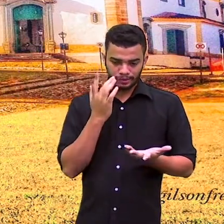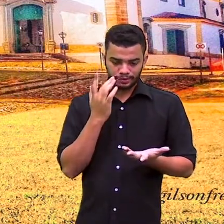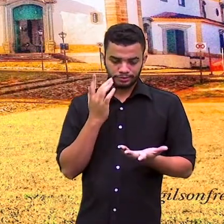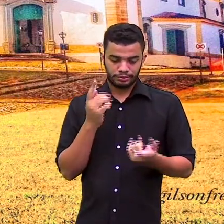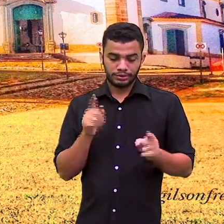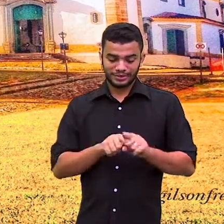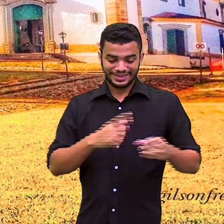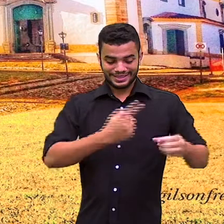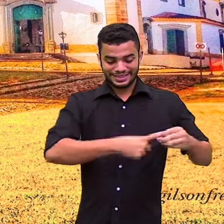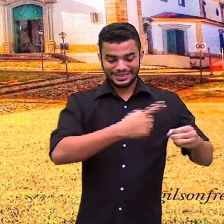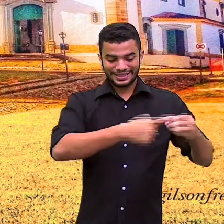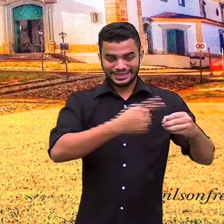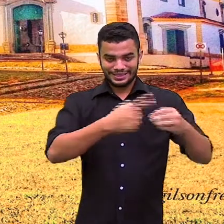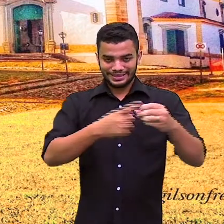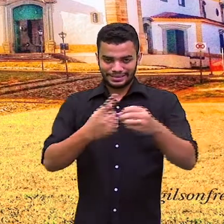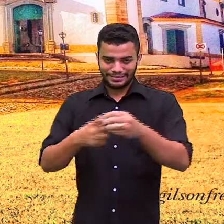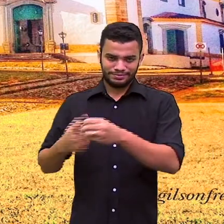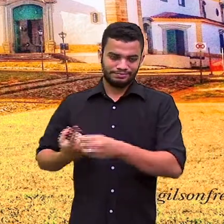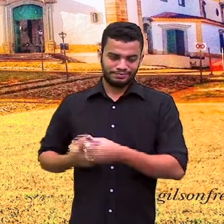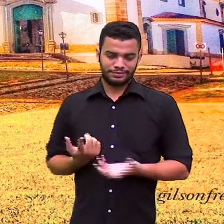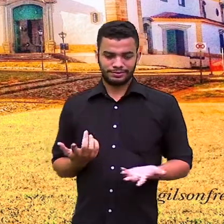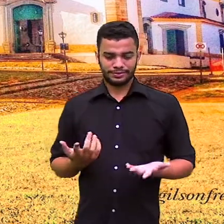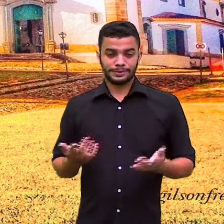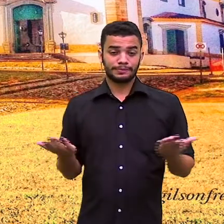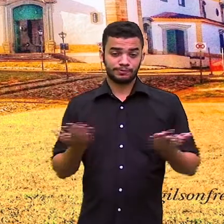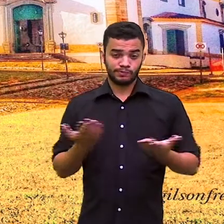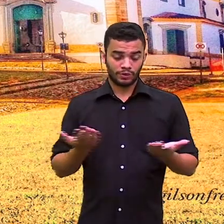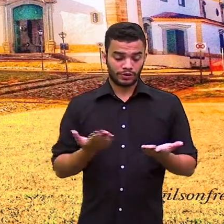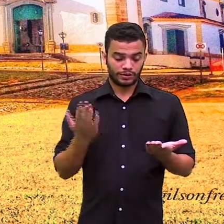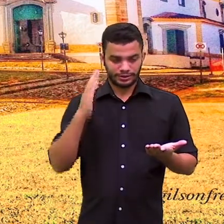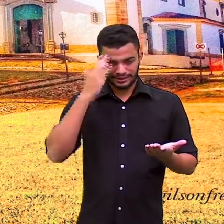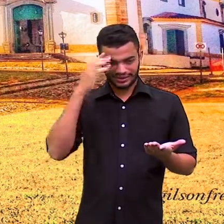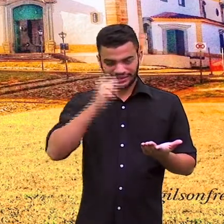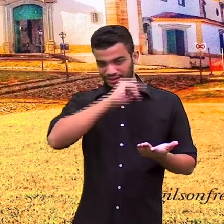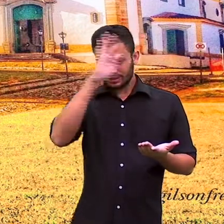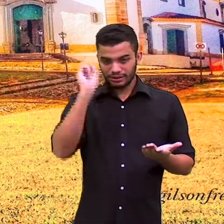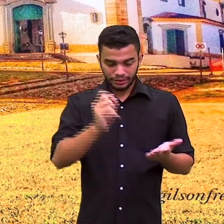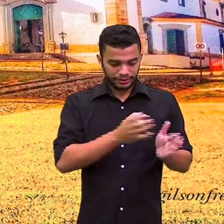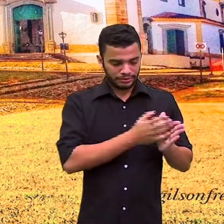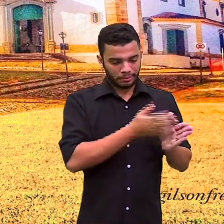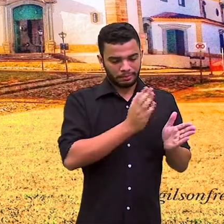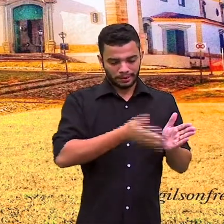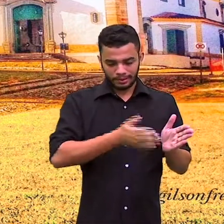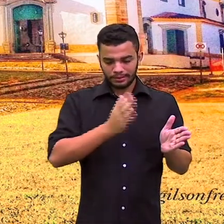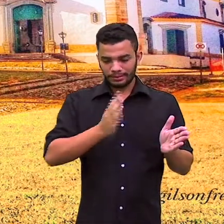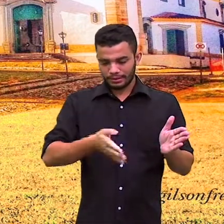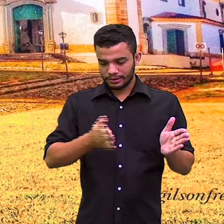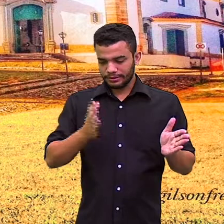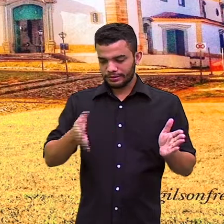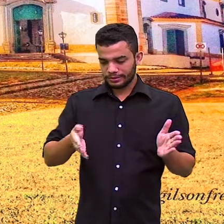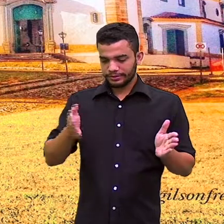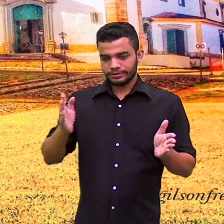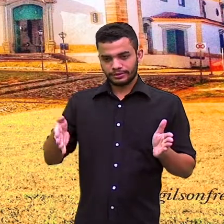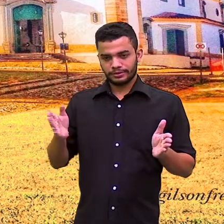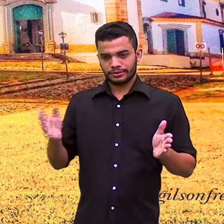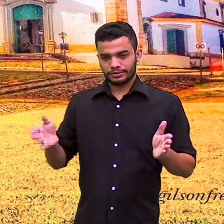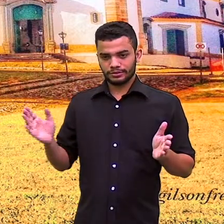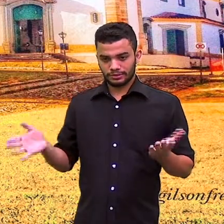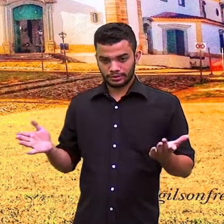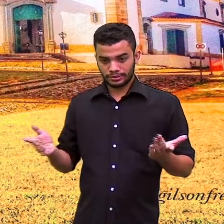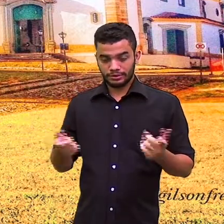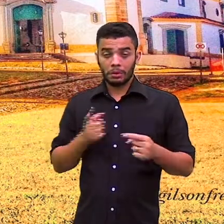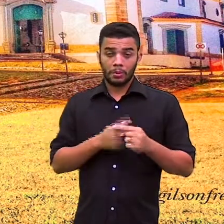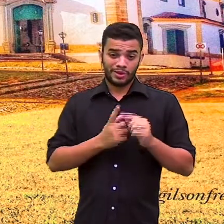todo este processo. Esse processo de uma nova configuração, deixando de ser uma